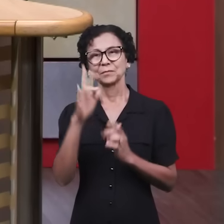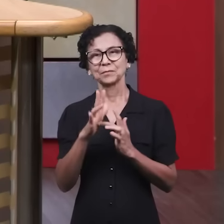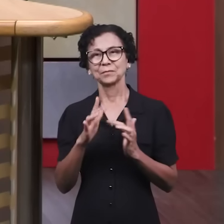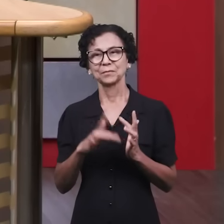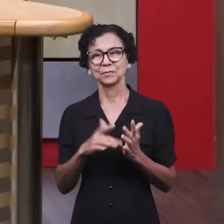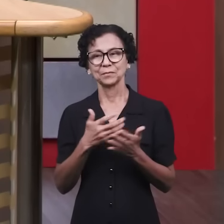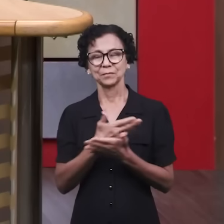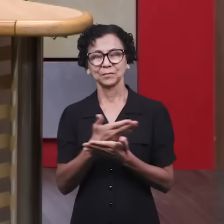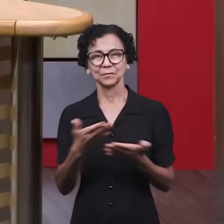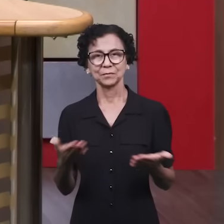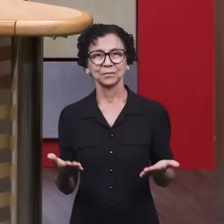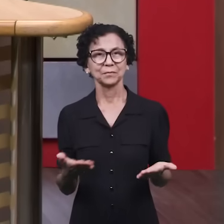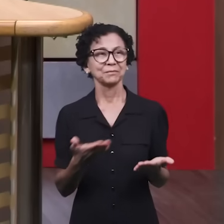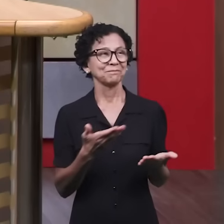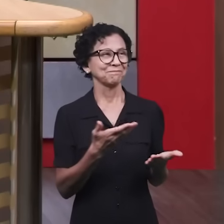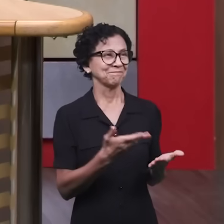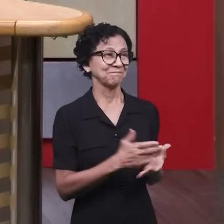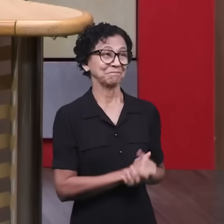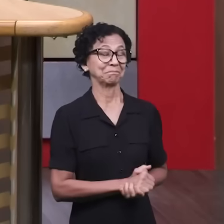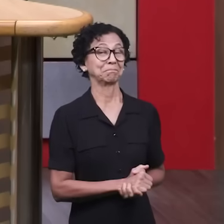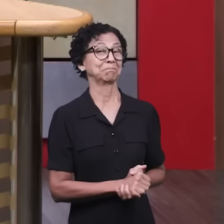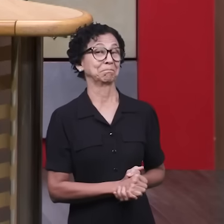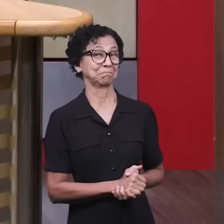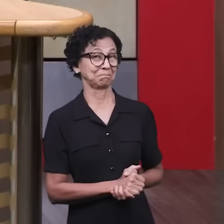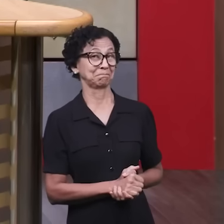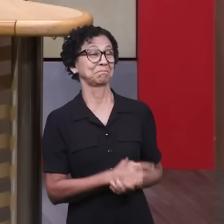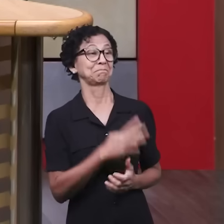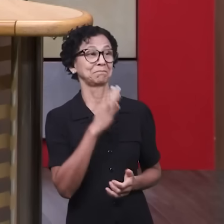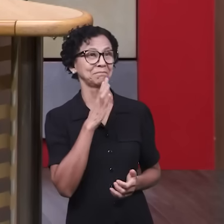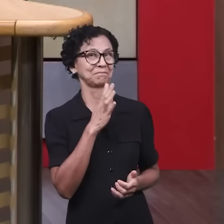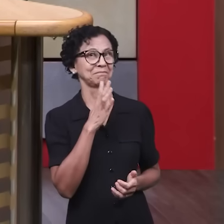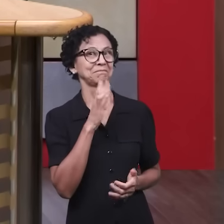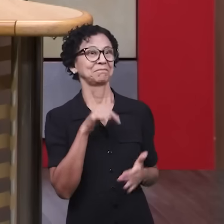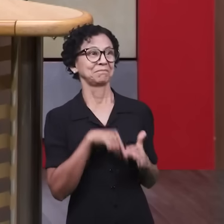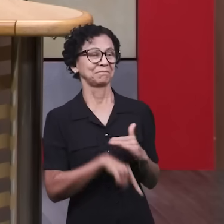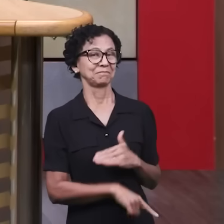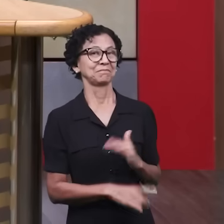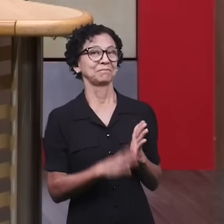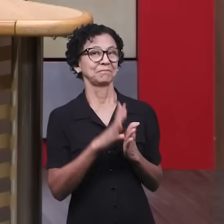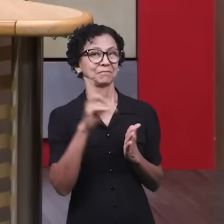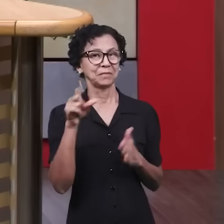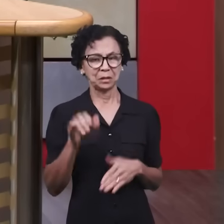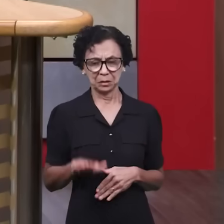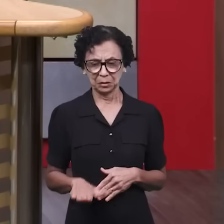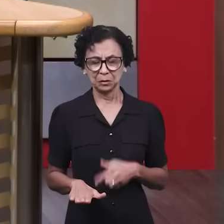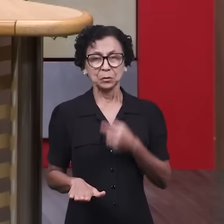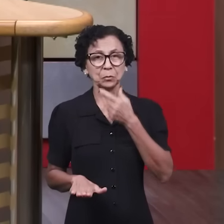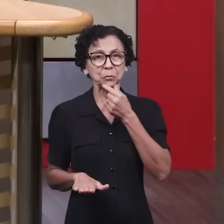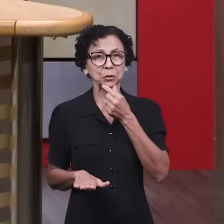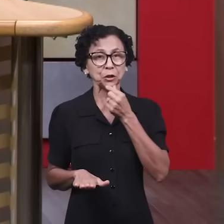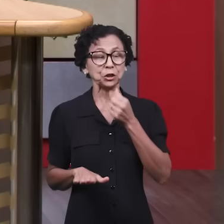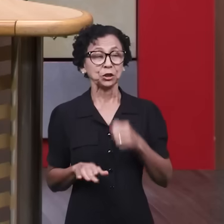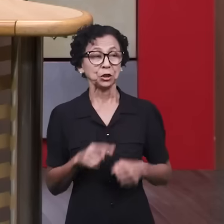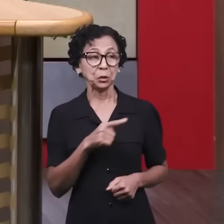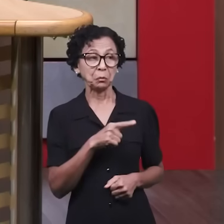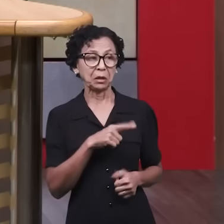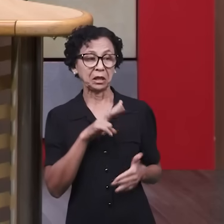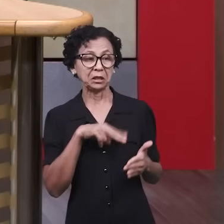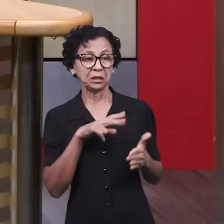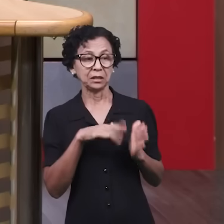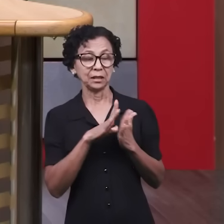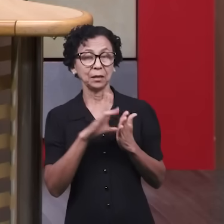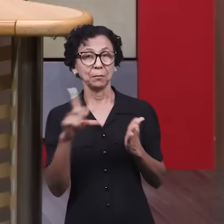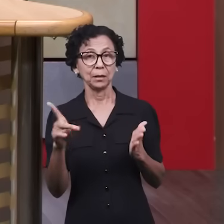grande conhecedor. Pastor Alexandre, na infância ele ganhava prêmios citando a Bíblia, o conhecimento da Bíblia. Será obrigado,